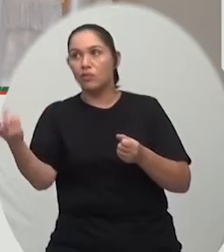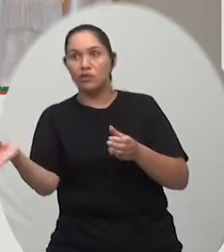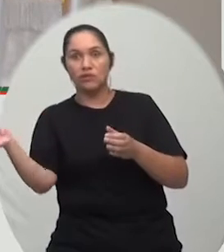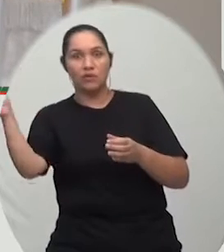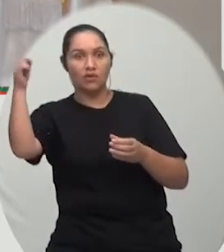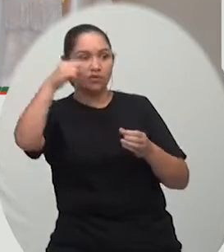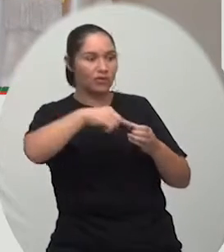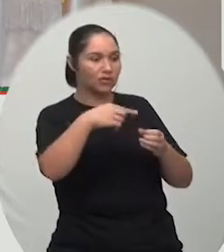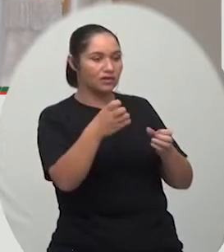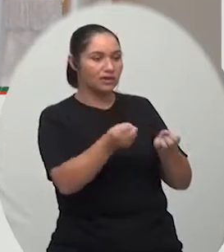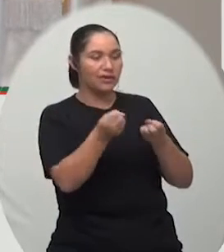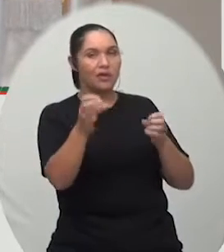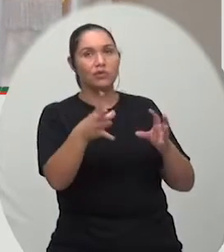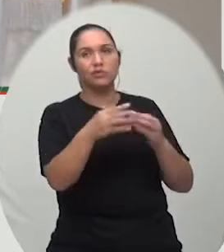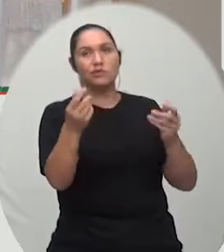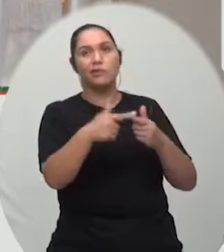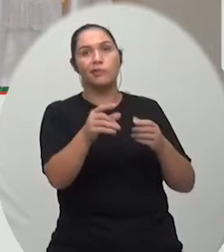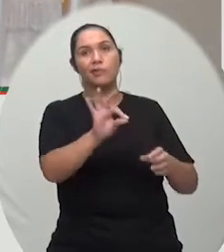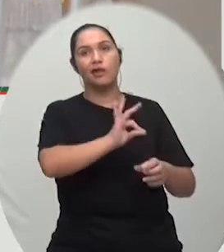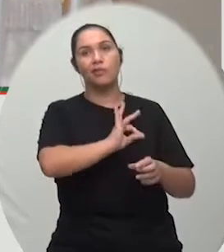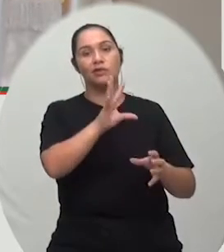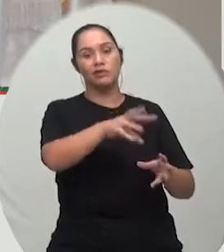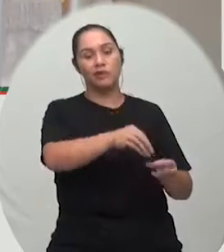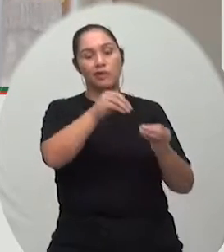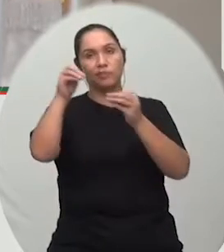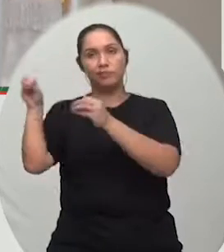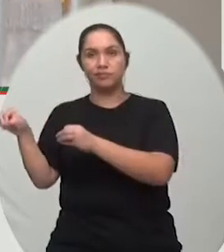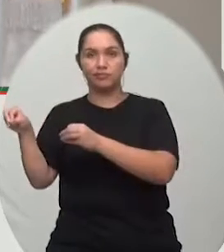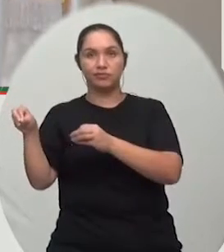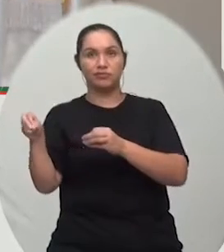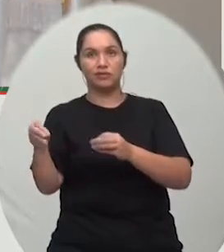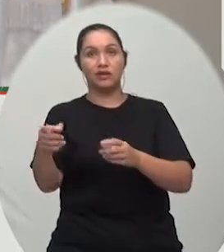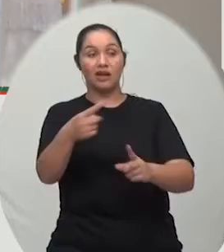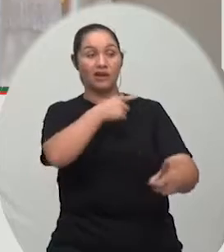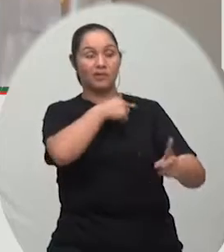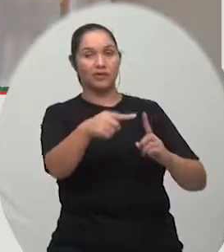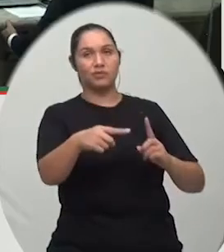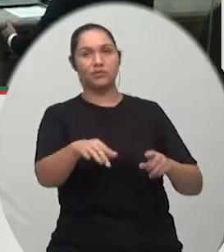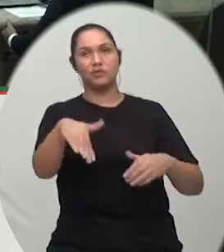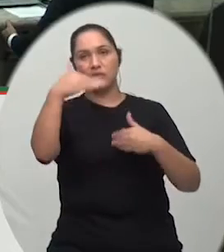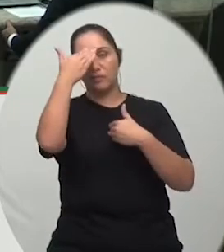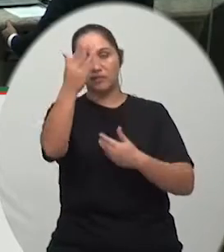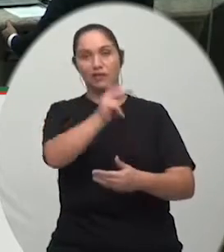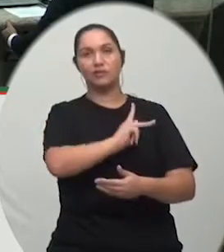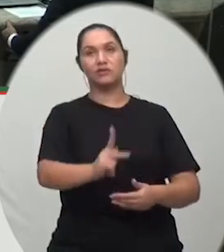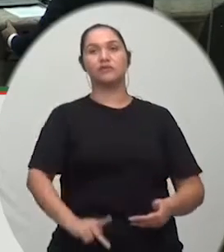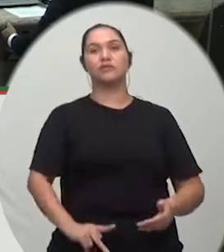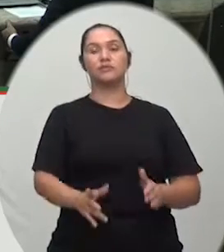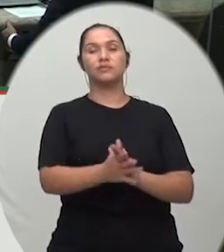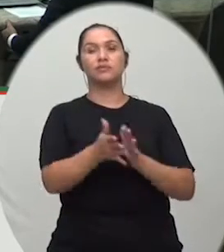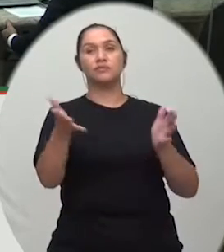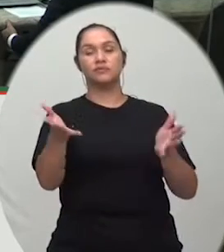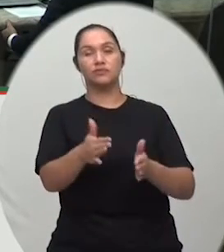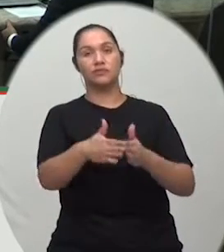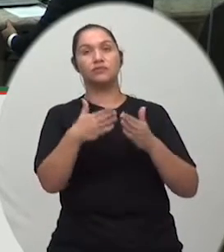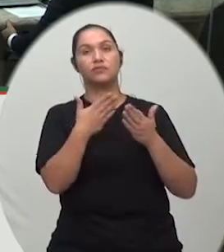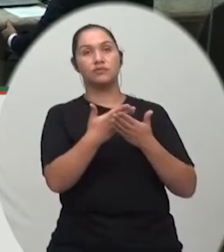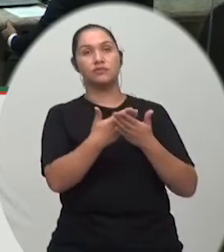nós possamos, então, dessa forma, aprovar esse requerimento. Muito obrigado, senhor presidente. O